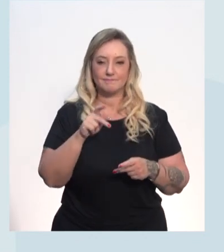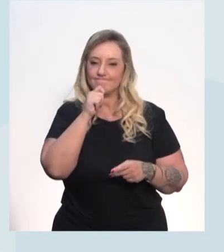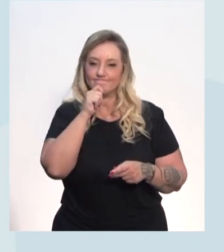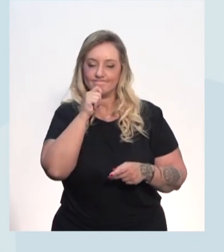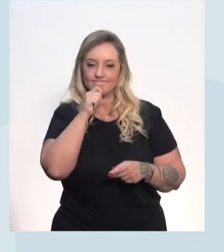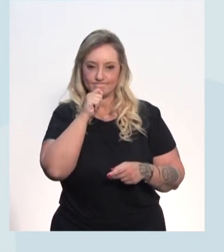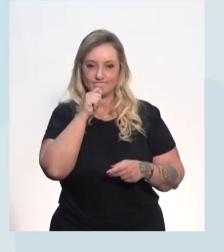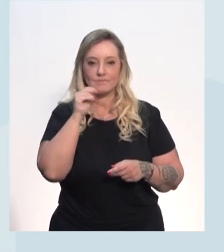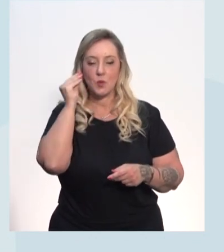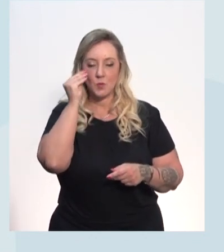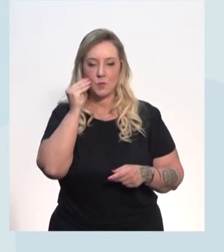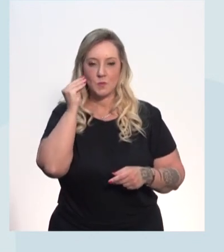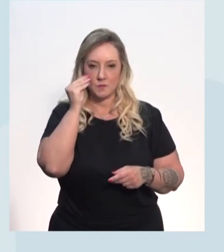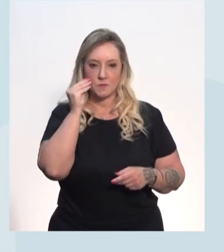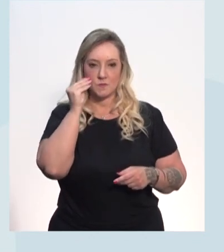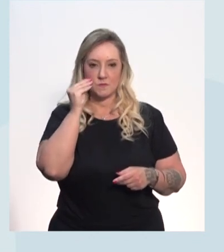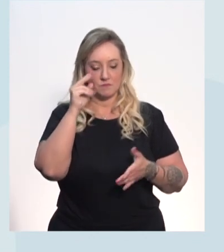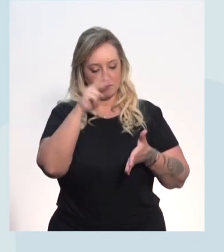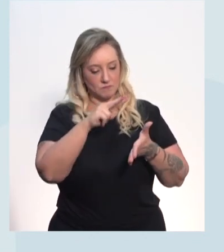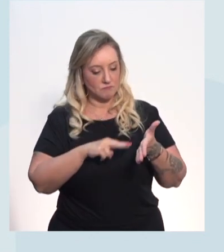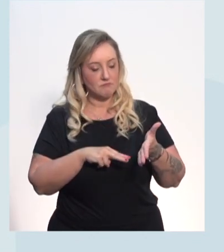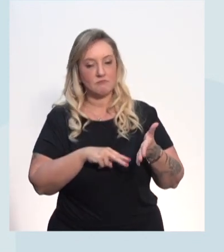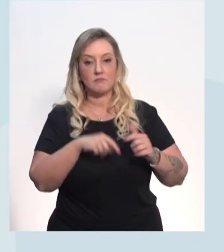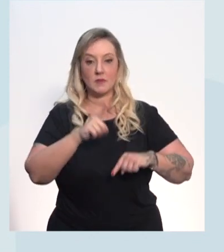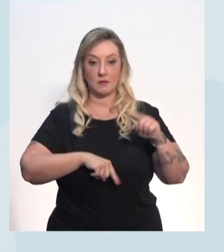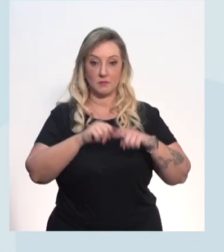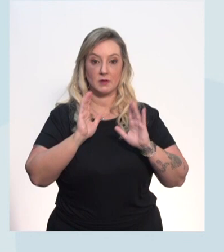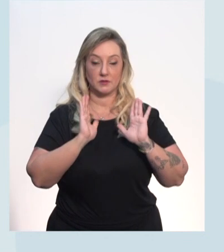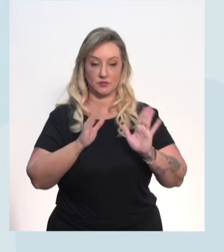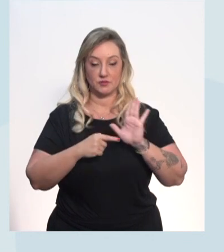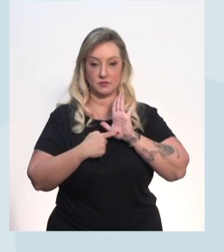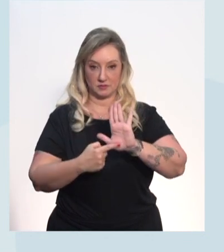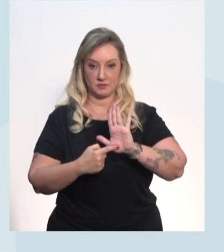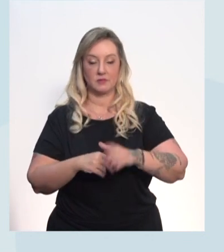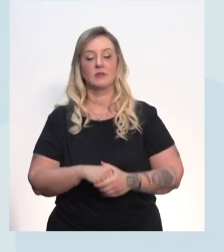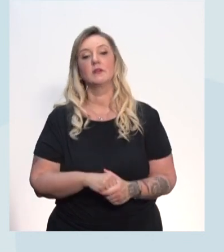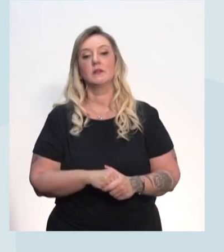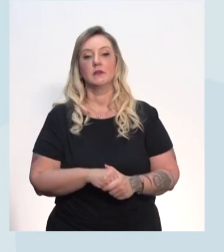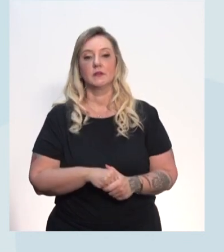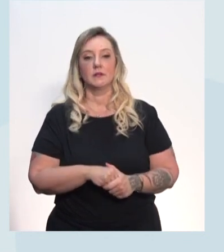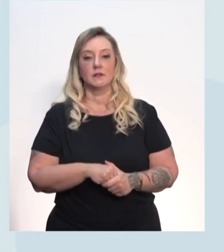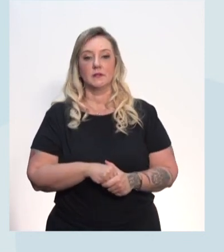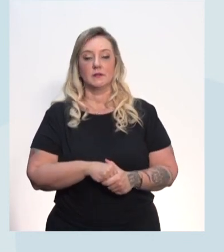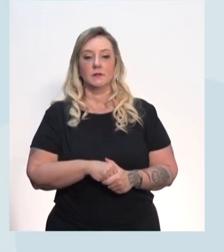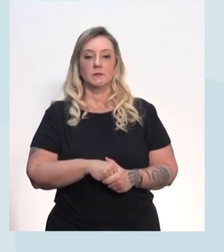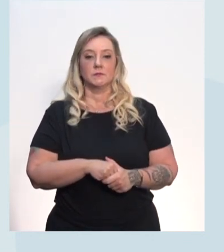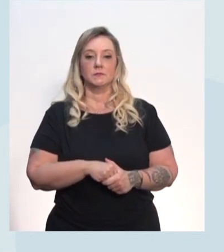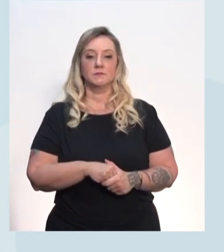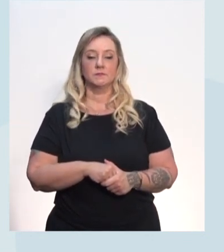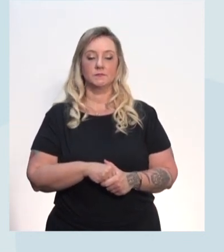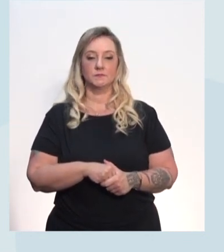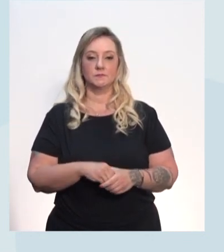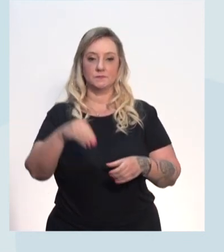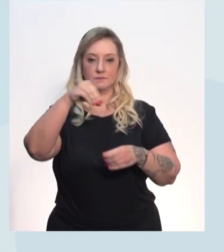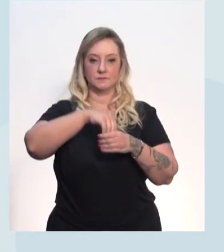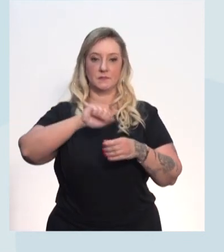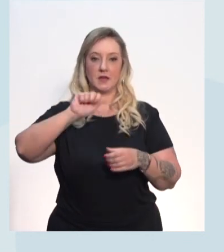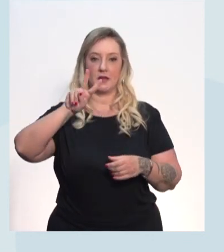estão apresentadas lá. Então, a ideia é a gente falar um pouquinho também desse documento, desse material, e a Lili vai colaborar com